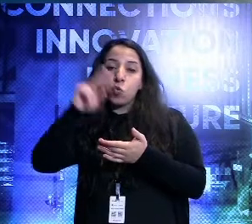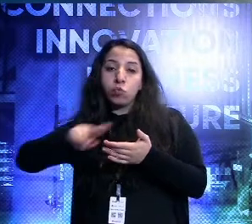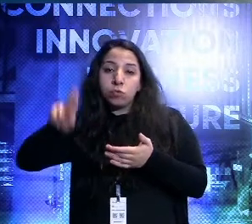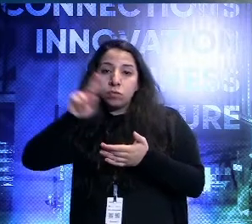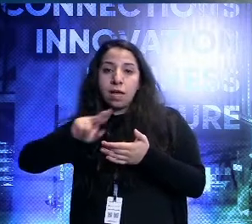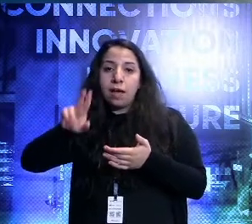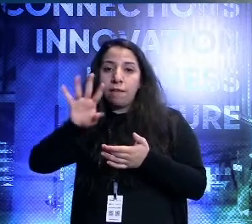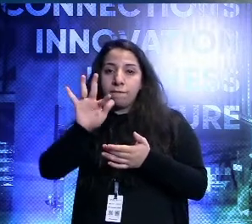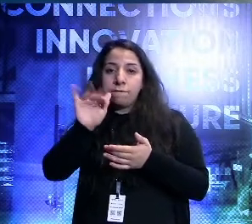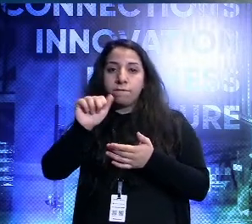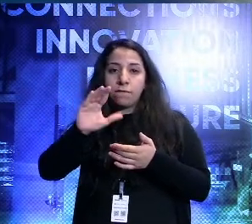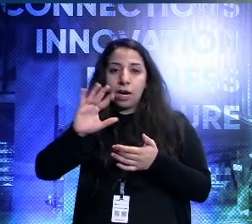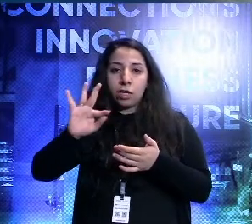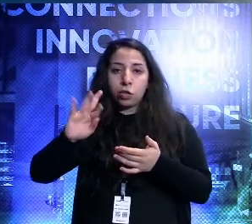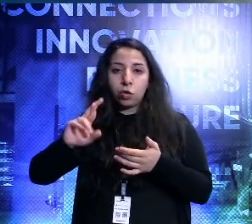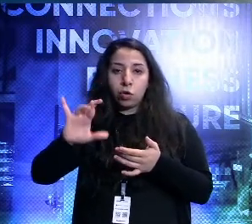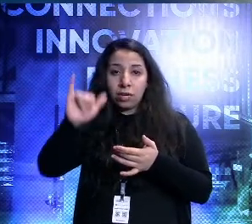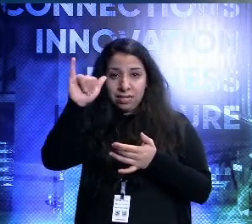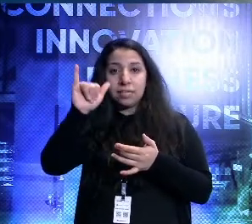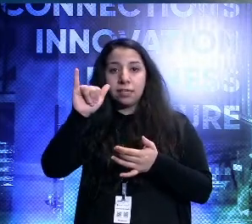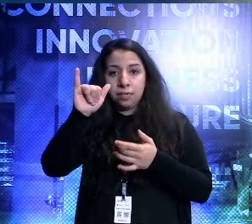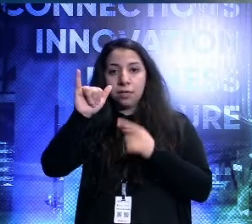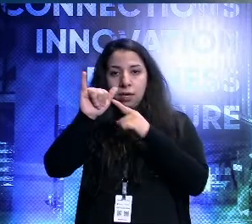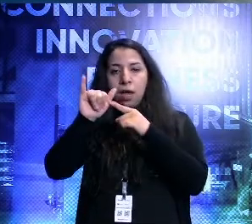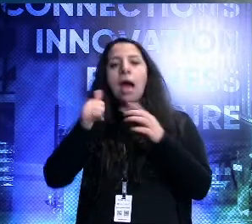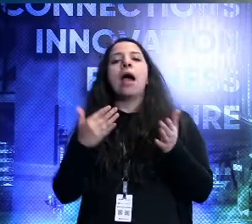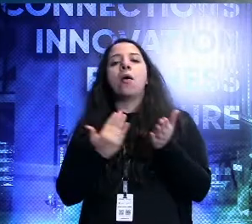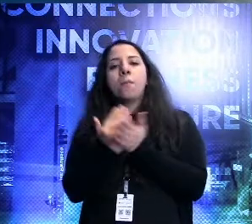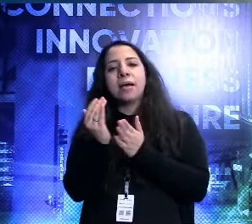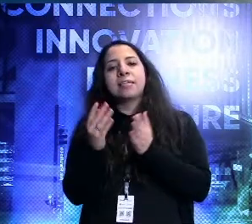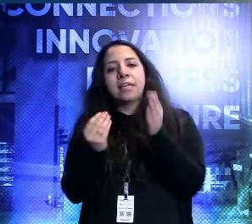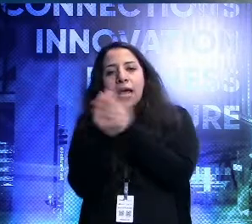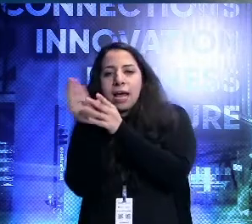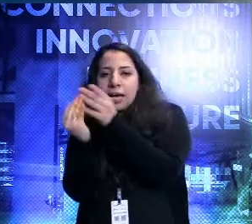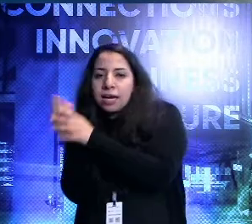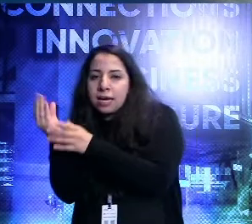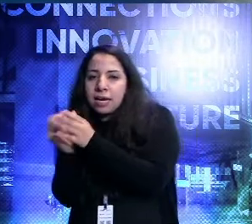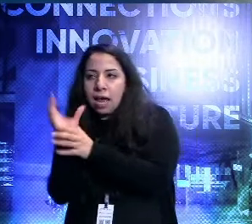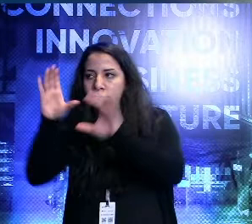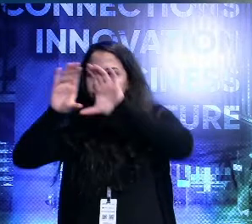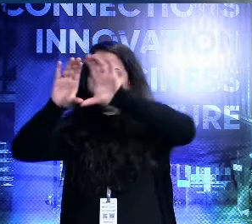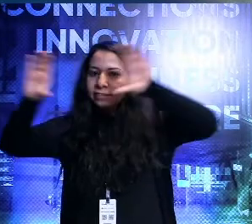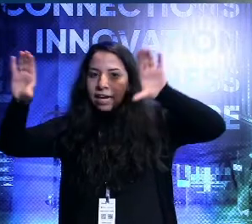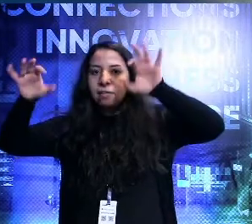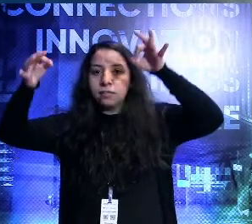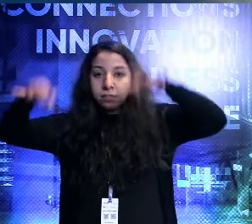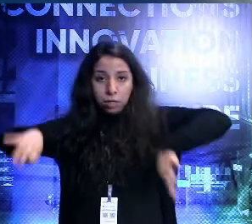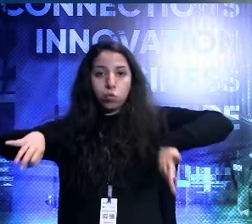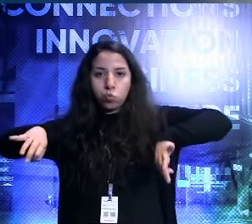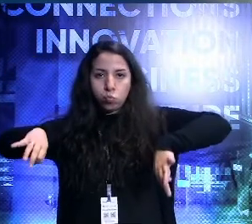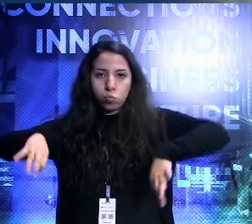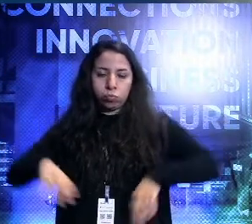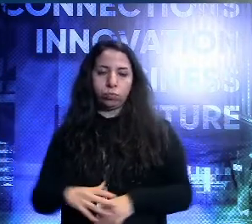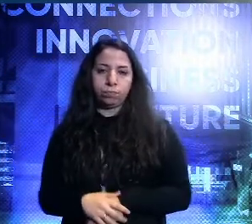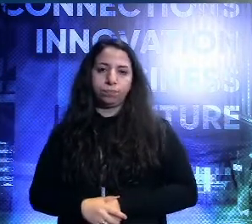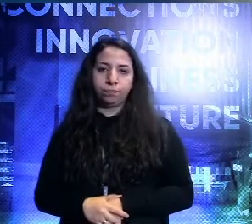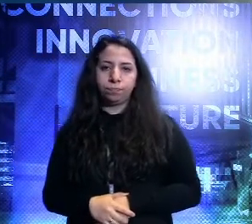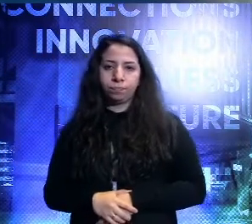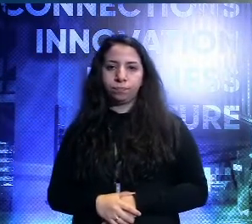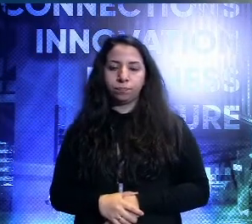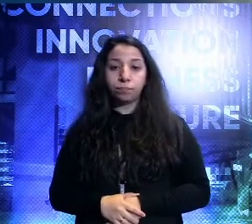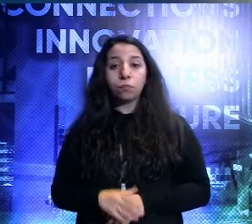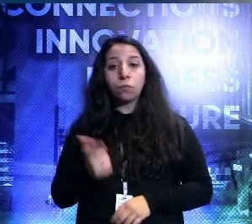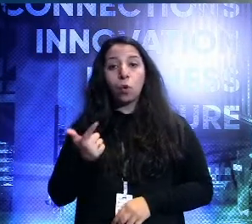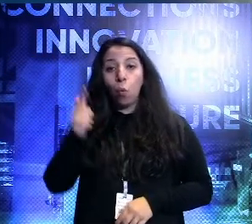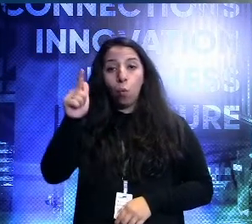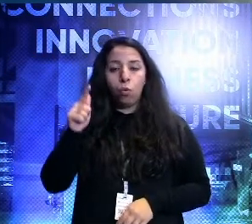vai começar a criar as classes corretamente de acordo com a franquia que está sendo criada ali. Um outro método que a gente